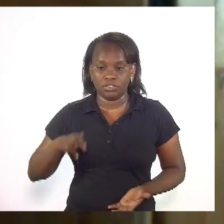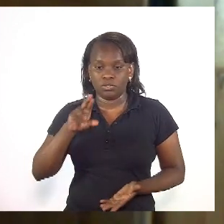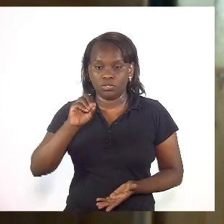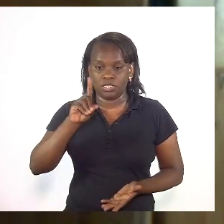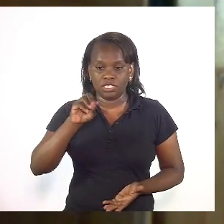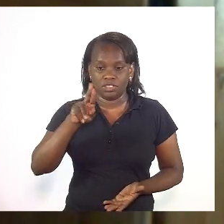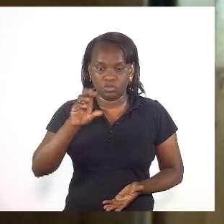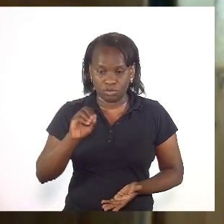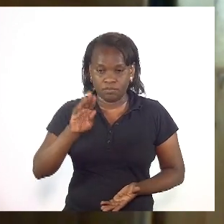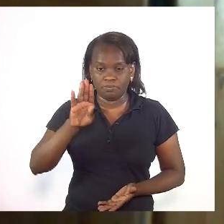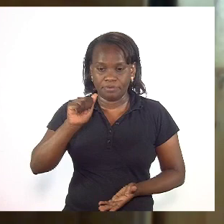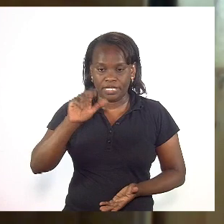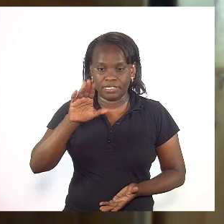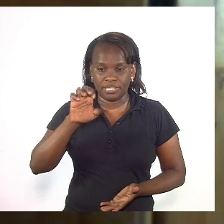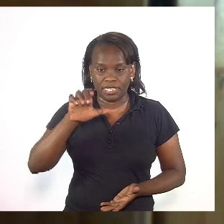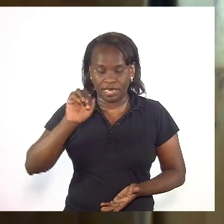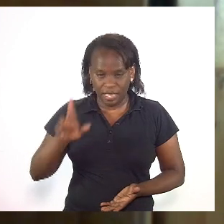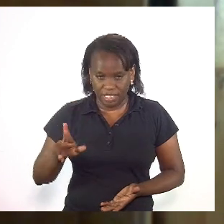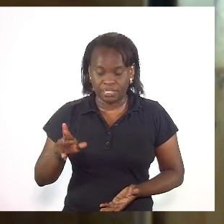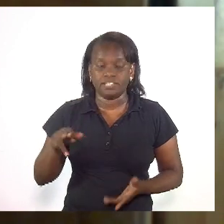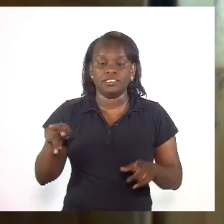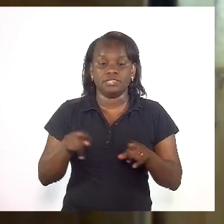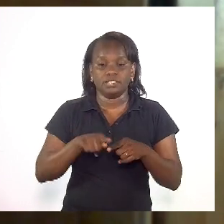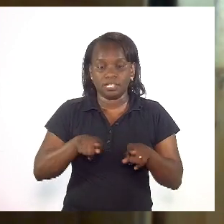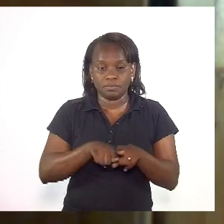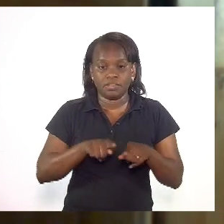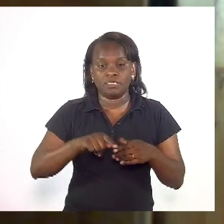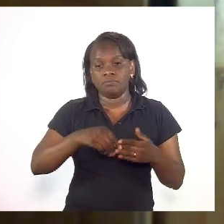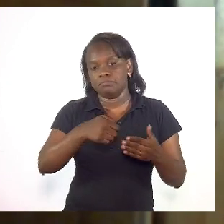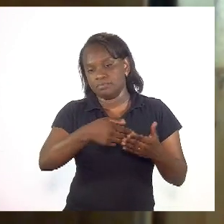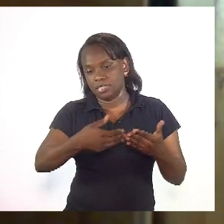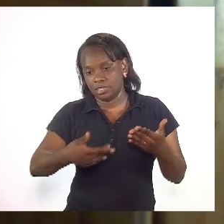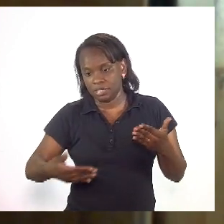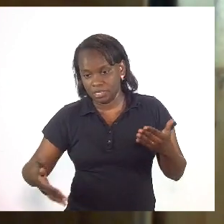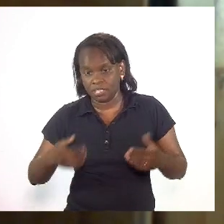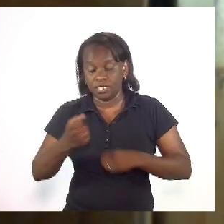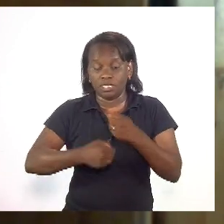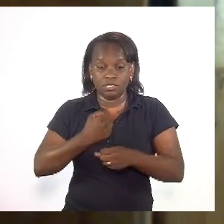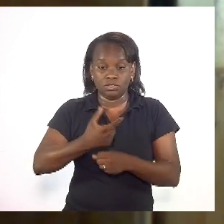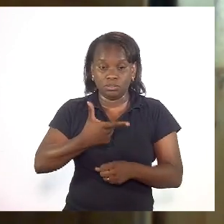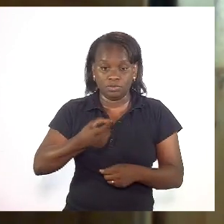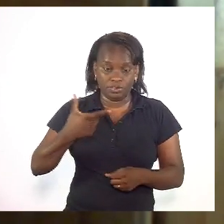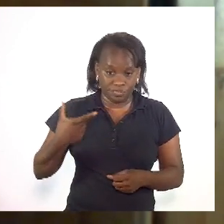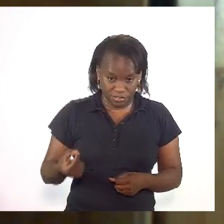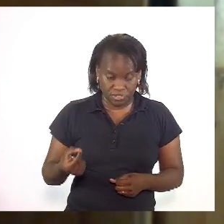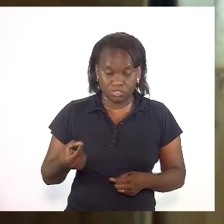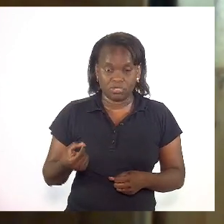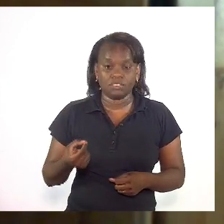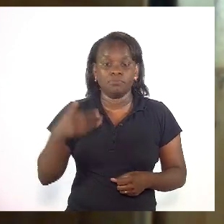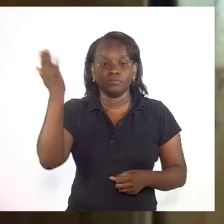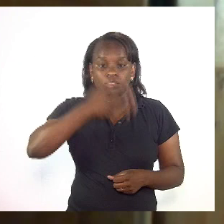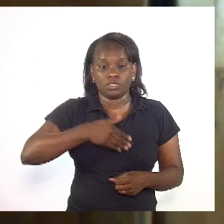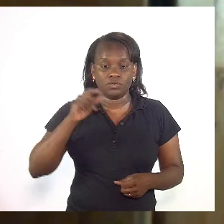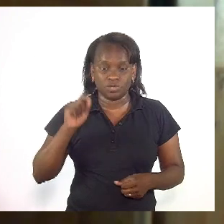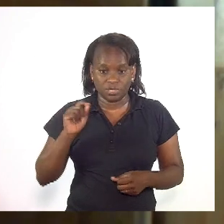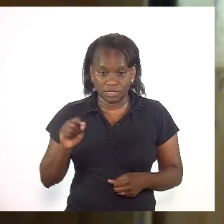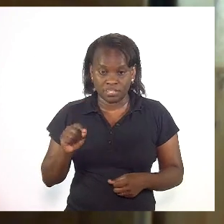Bacelar, e seus desdobramentos no exercício de 2020 mostram